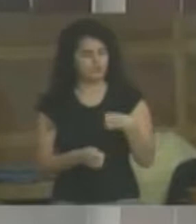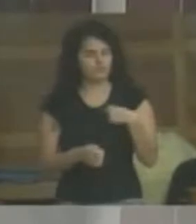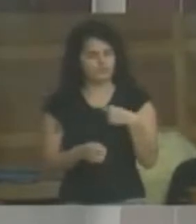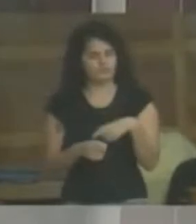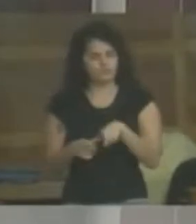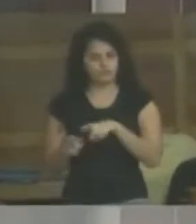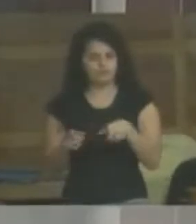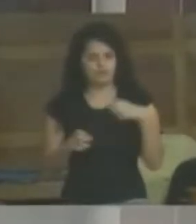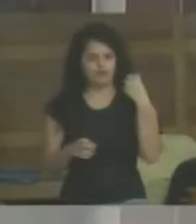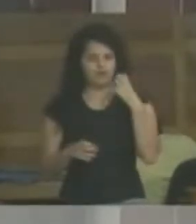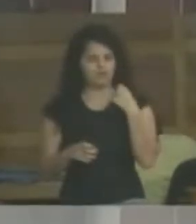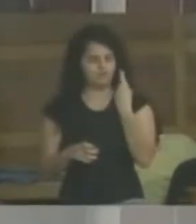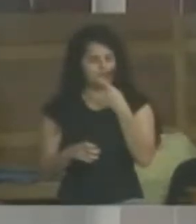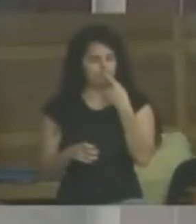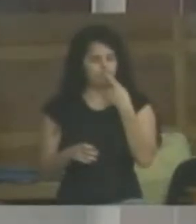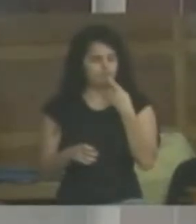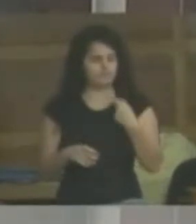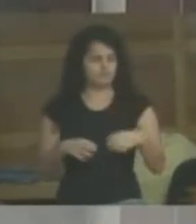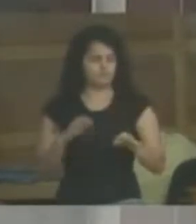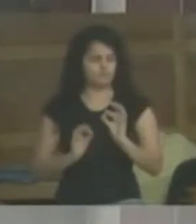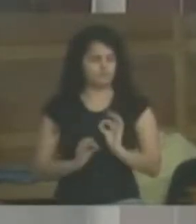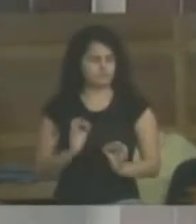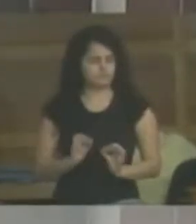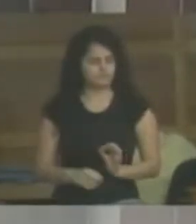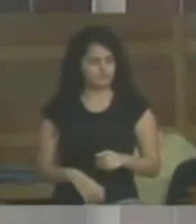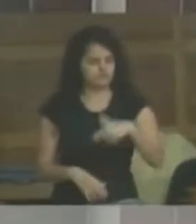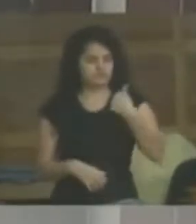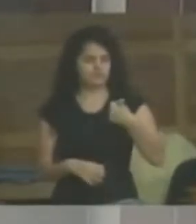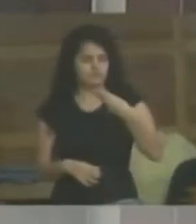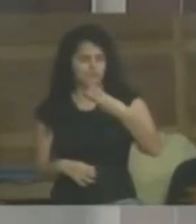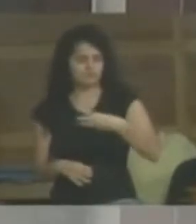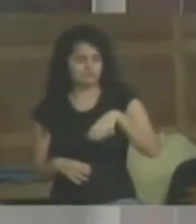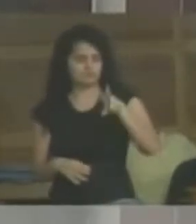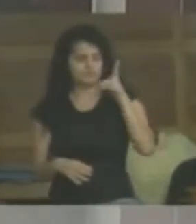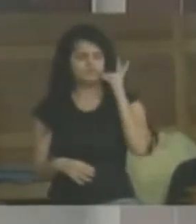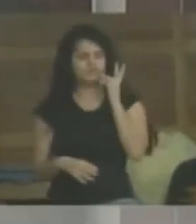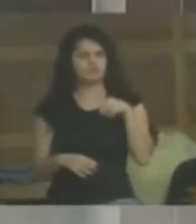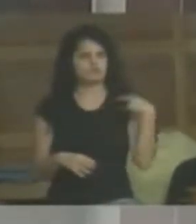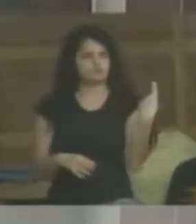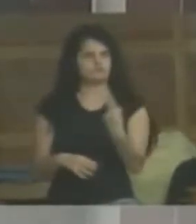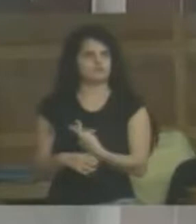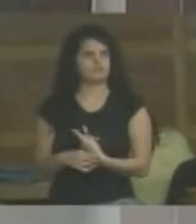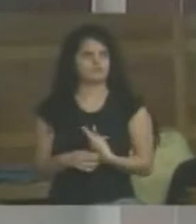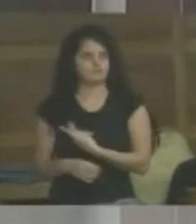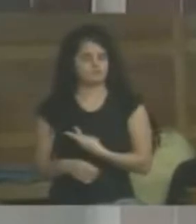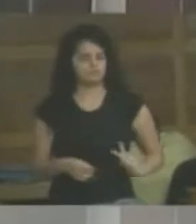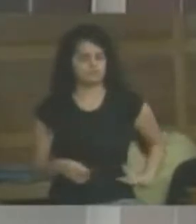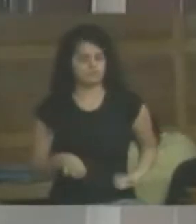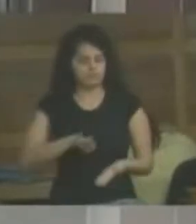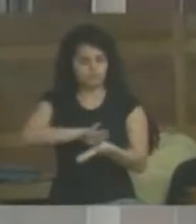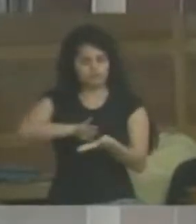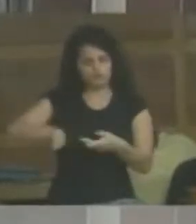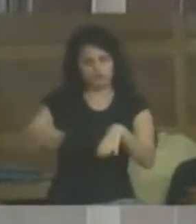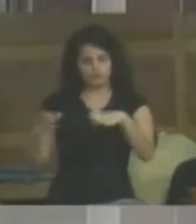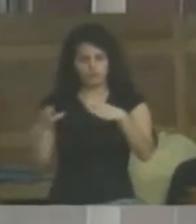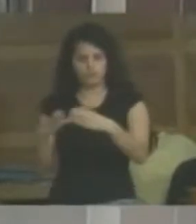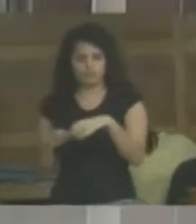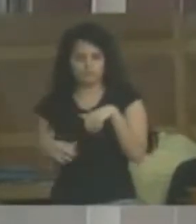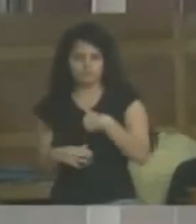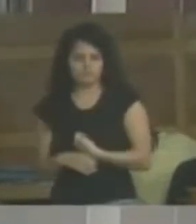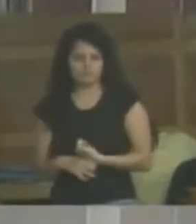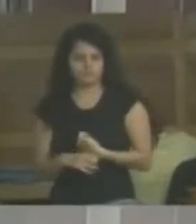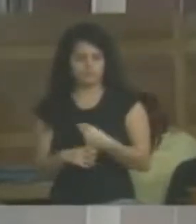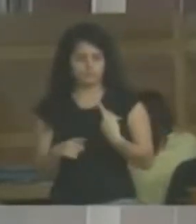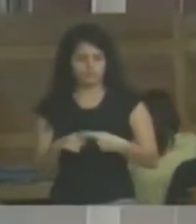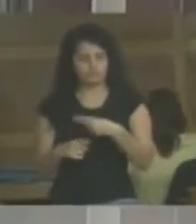rádio falando do legislativo, da ação dos 14 vereadores, e nós, presidente, vamos tirar sim uma comissão aqui porque o presidente